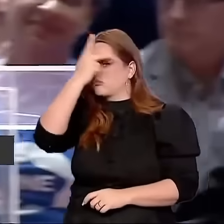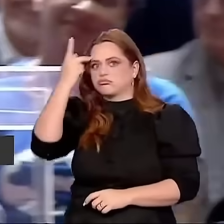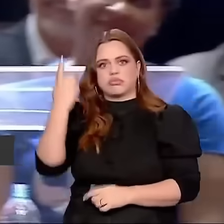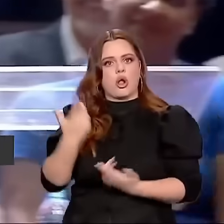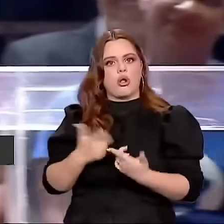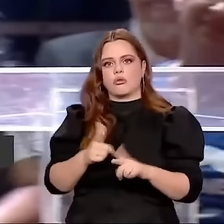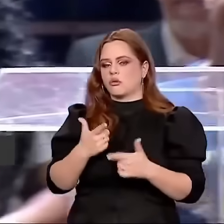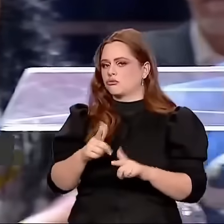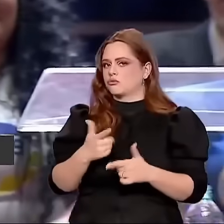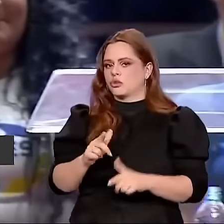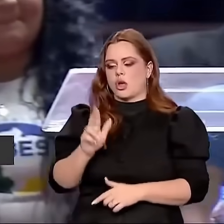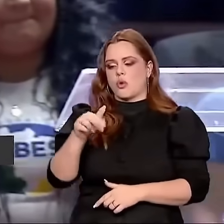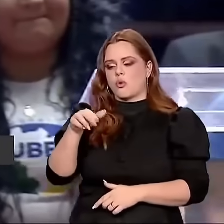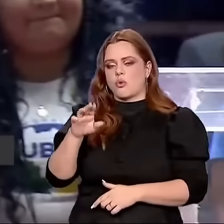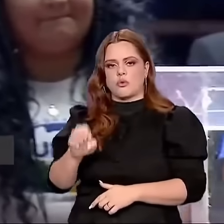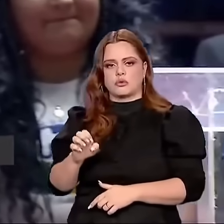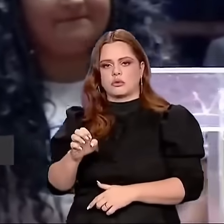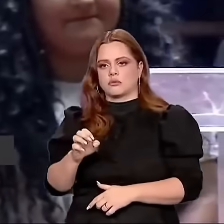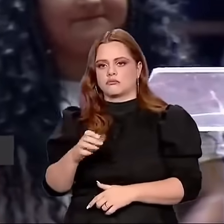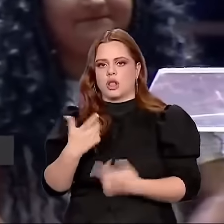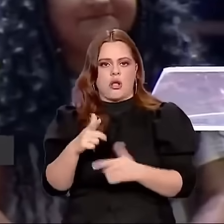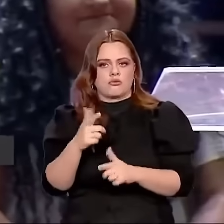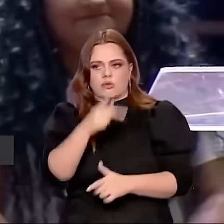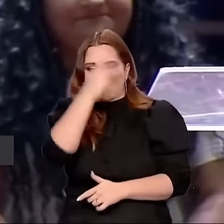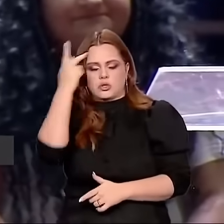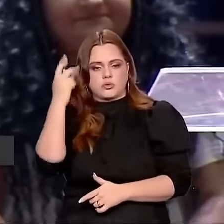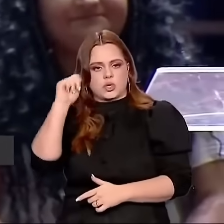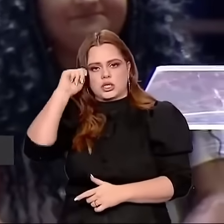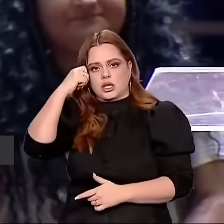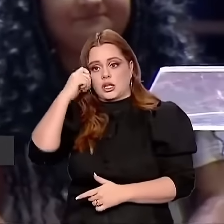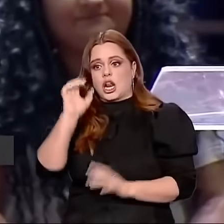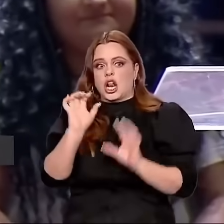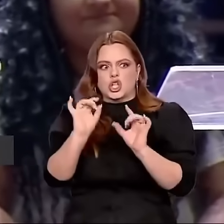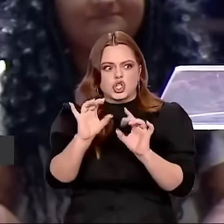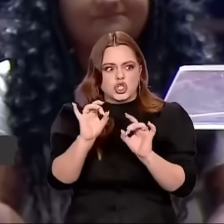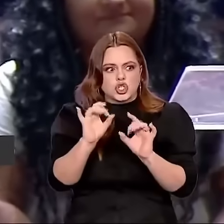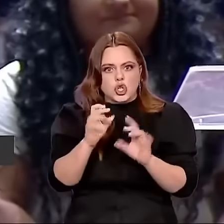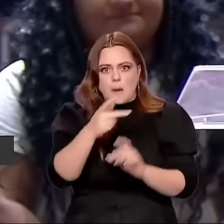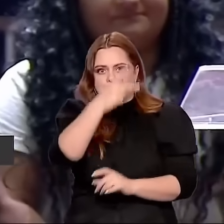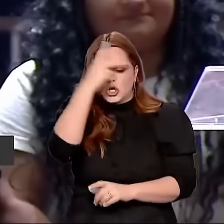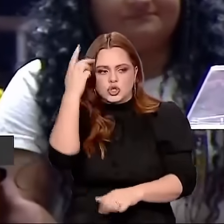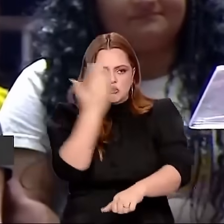Naquele congresso da UNE era uma sociedade branca,